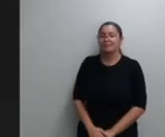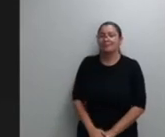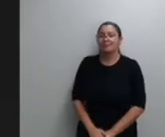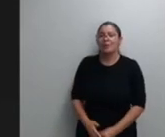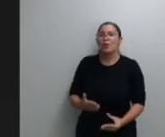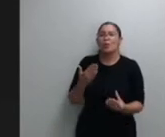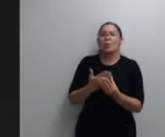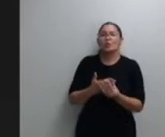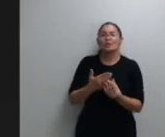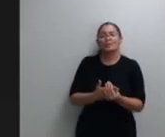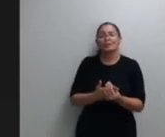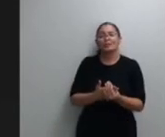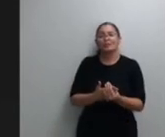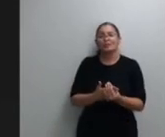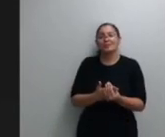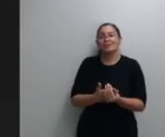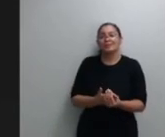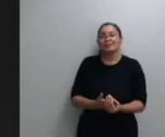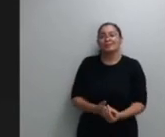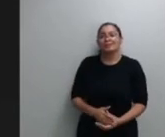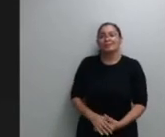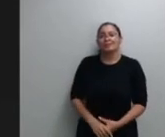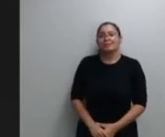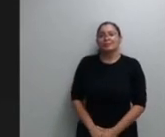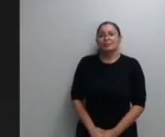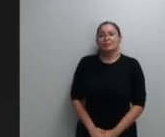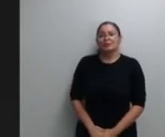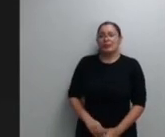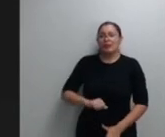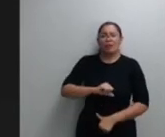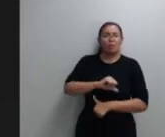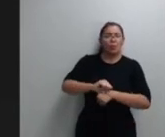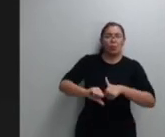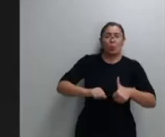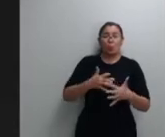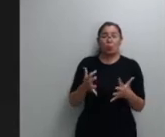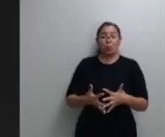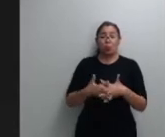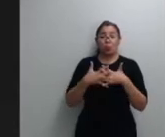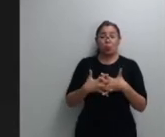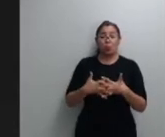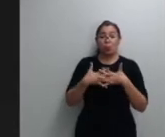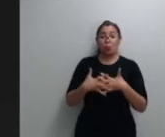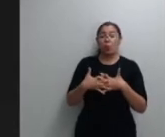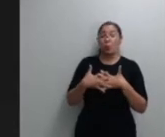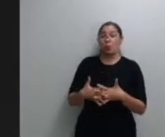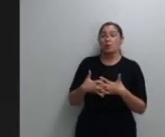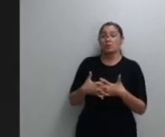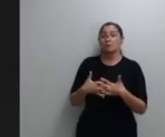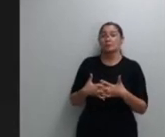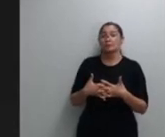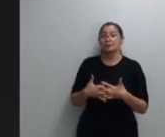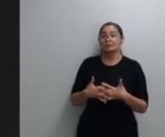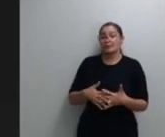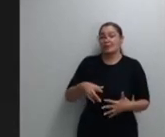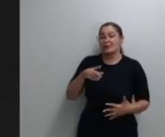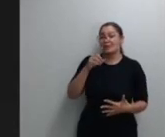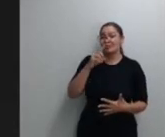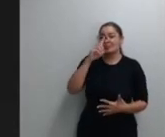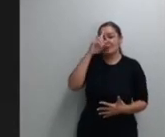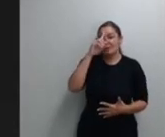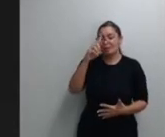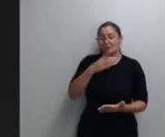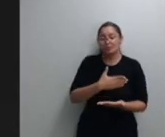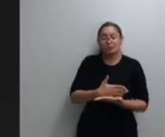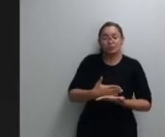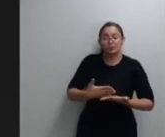inclusive houve que se pode falar assim uma reviravolta porque na realidade a decisão inicial foi num sentido